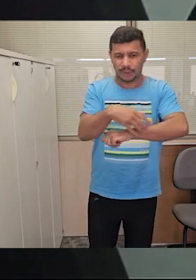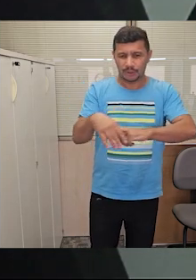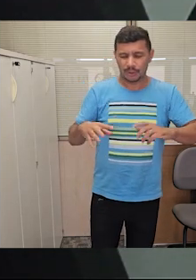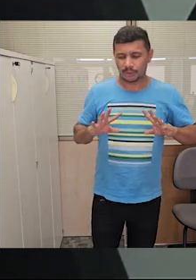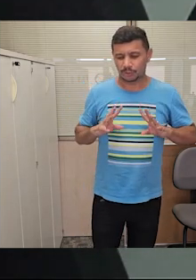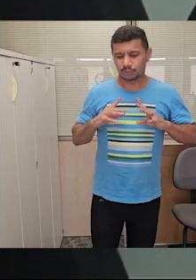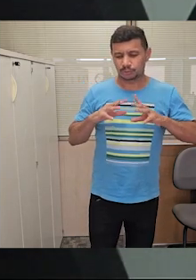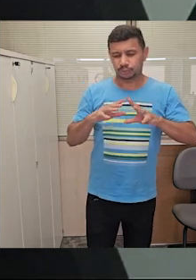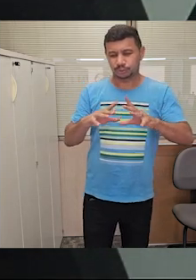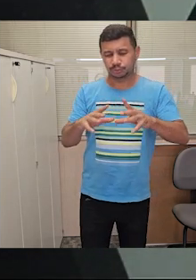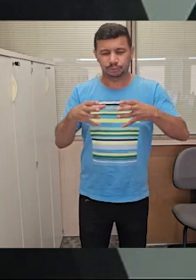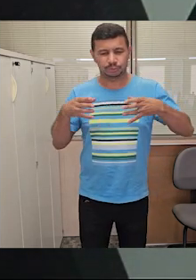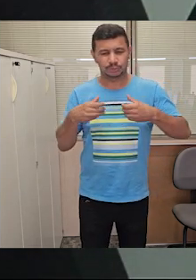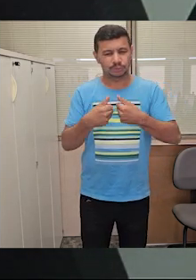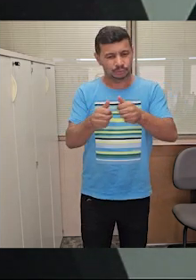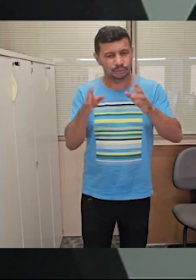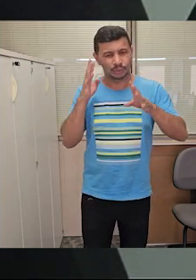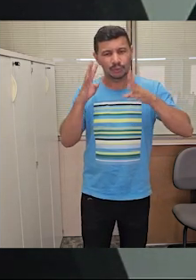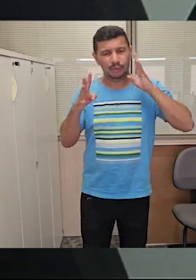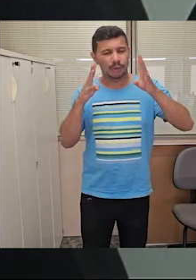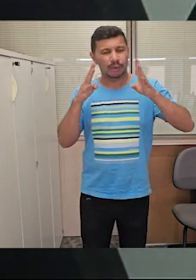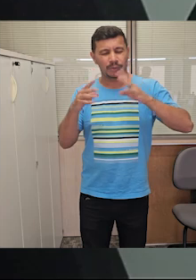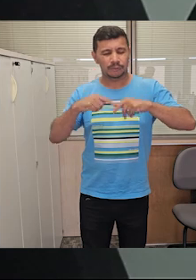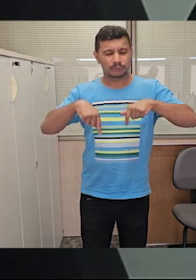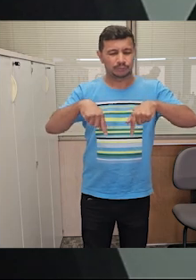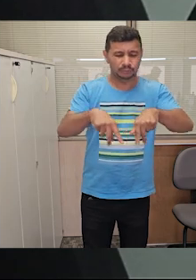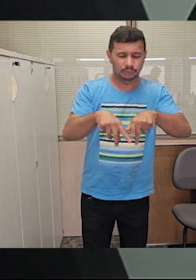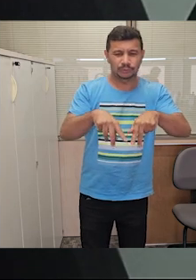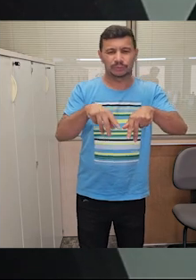frente ao portão, na Rua da Estação, para invadir a fábrica.